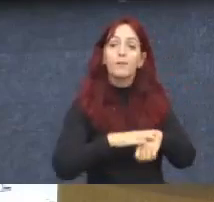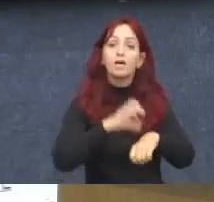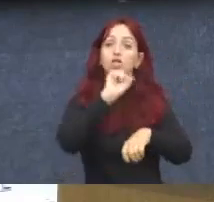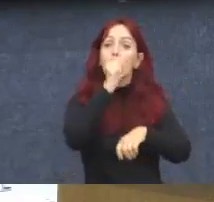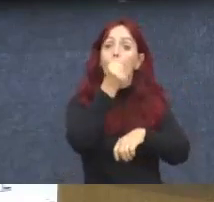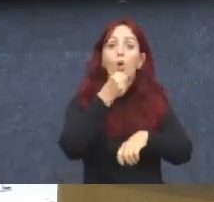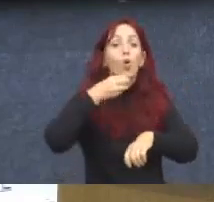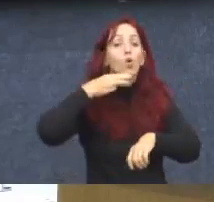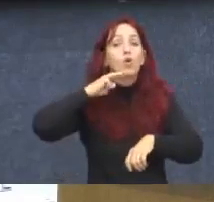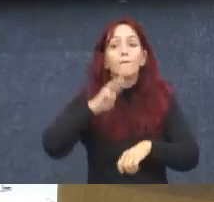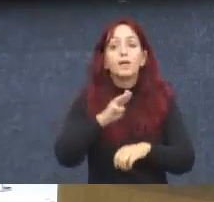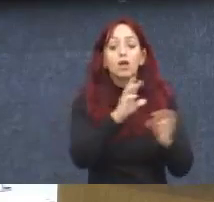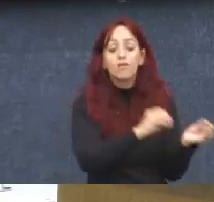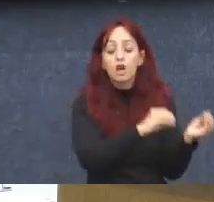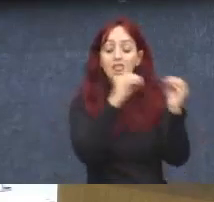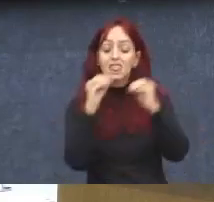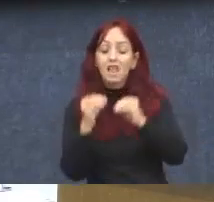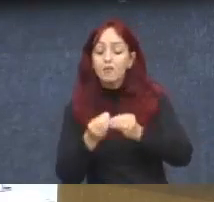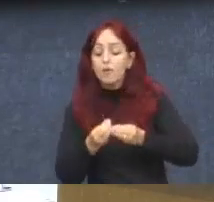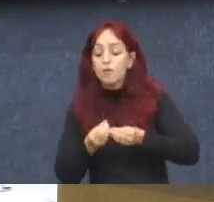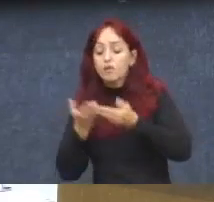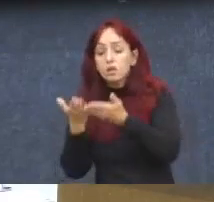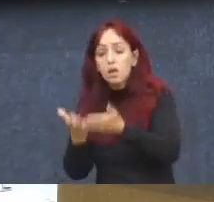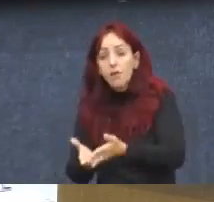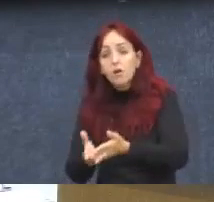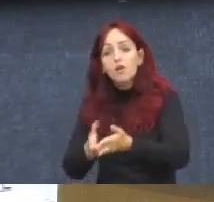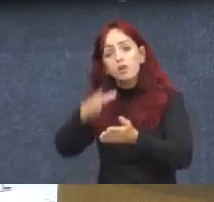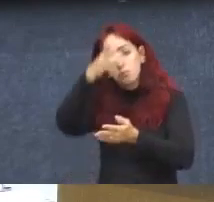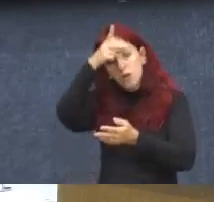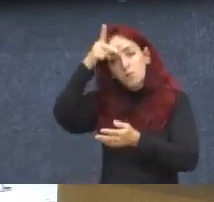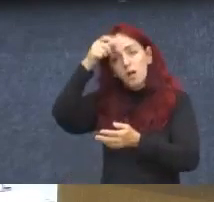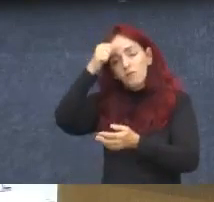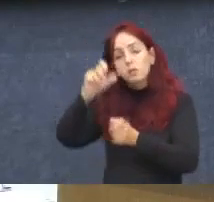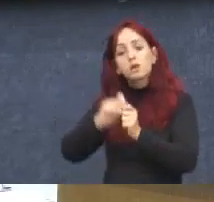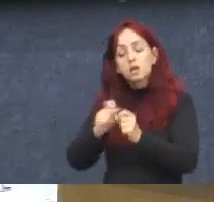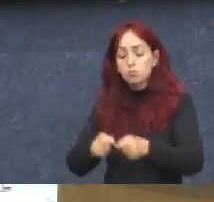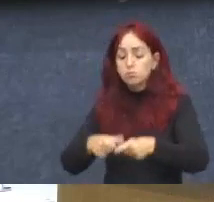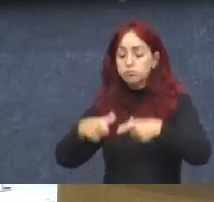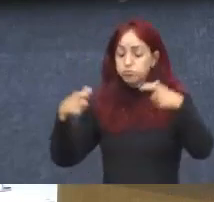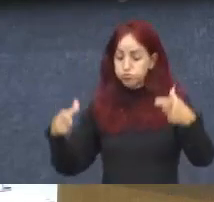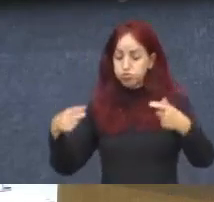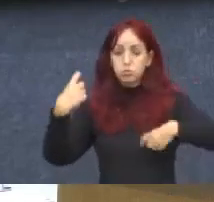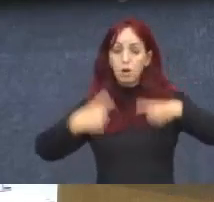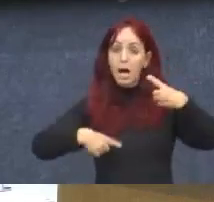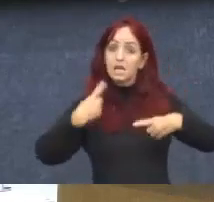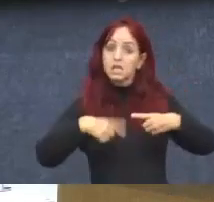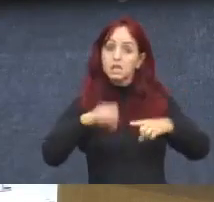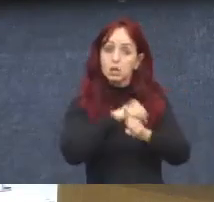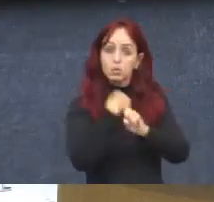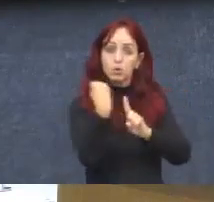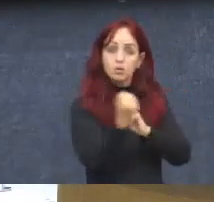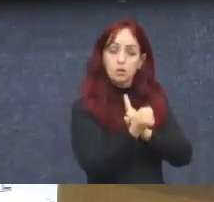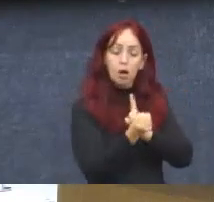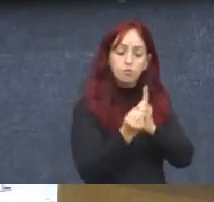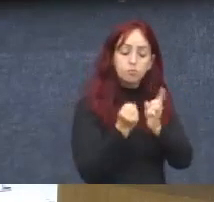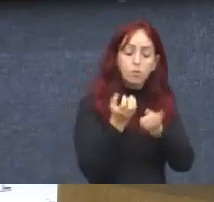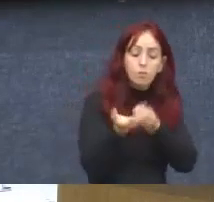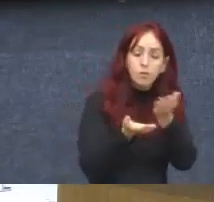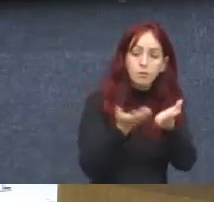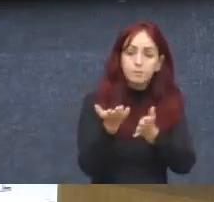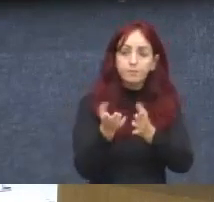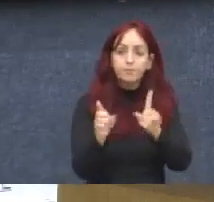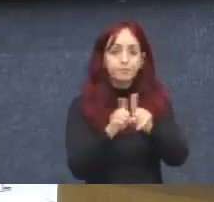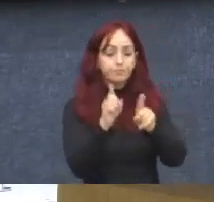cofres da prefeitura para ampliar as políticas de assistência social. Na presidência, as grades que